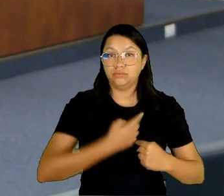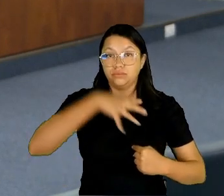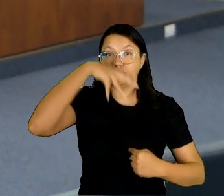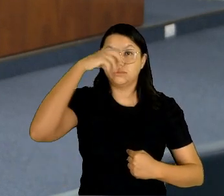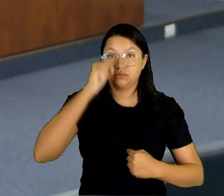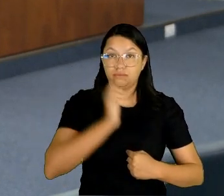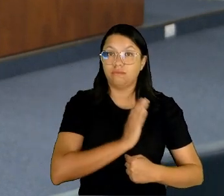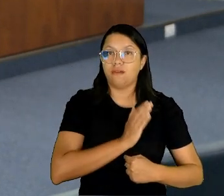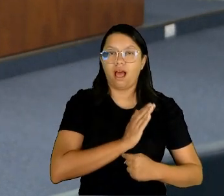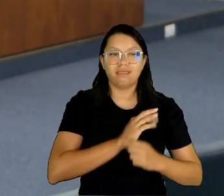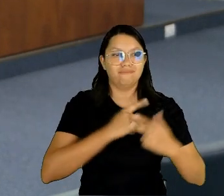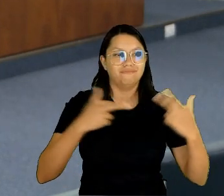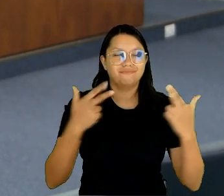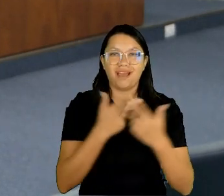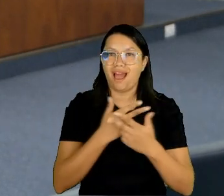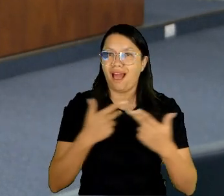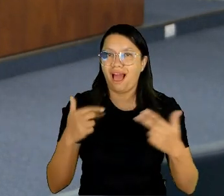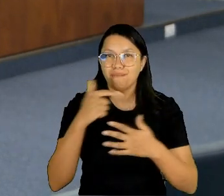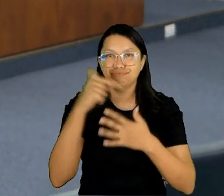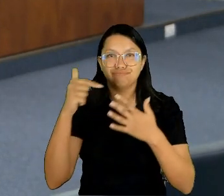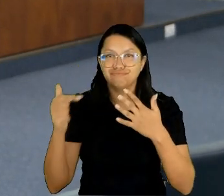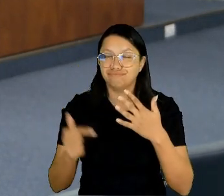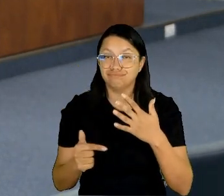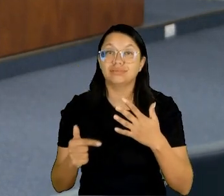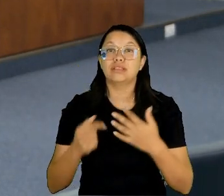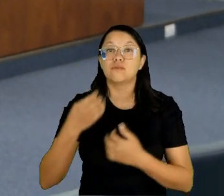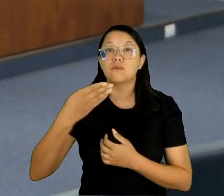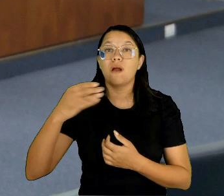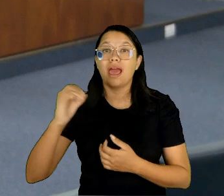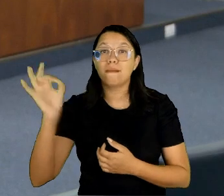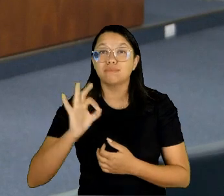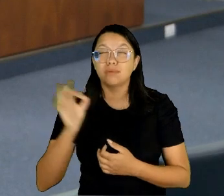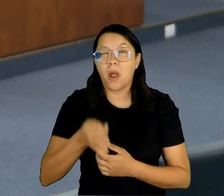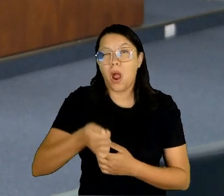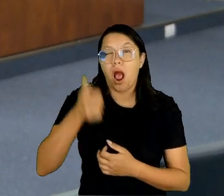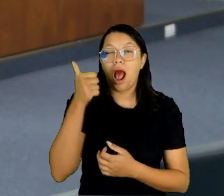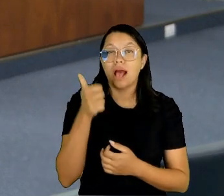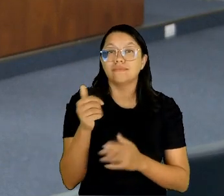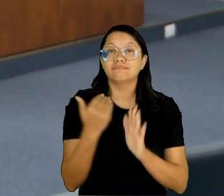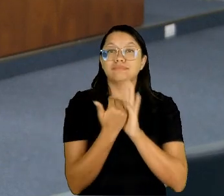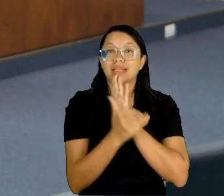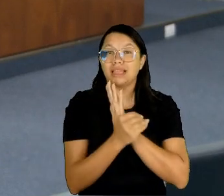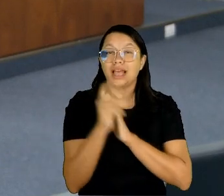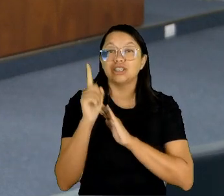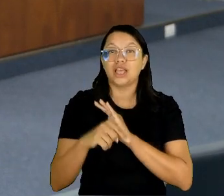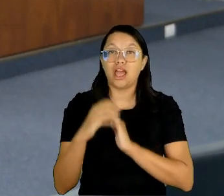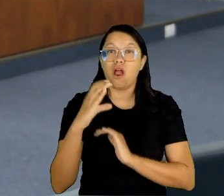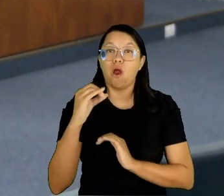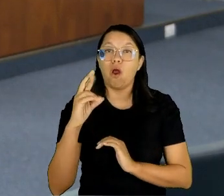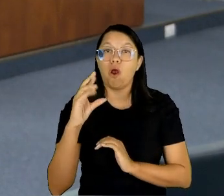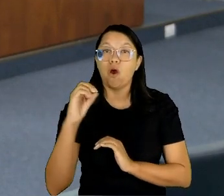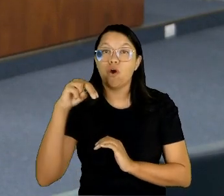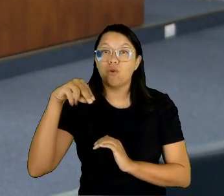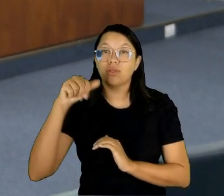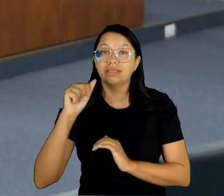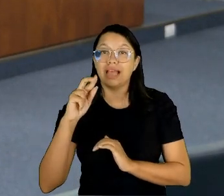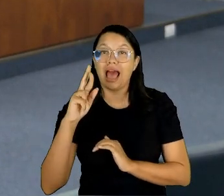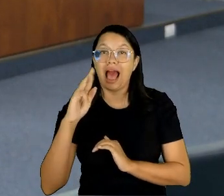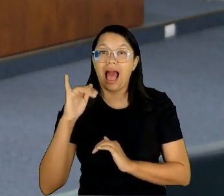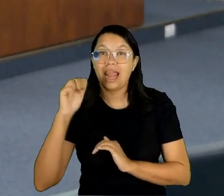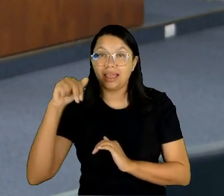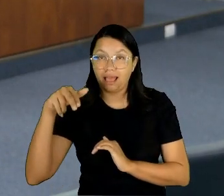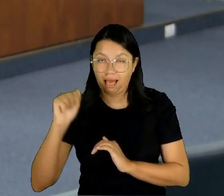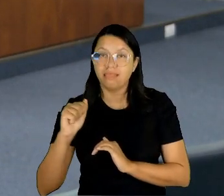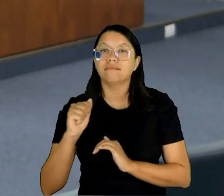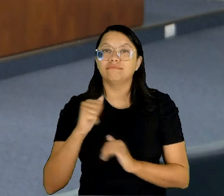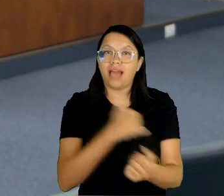inclui várias doenças que a gente já vai ver aqui, dessas 49%, quase metade, é por doença coronariana, então por